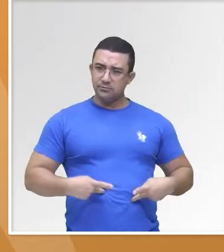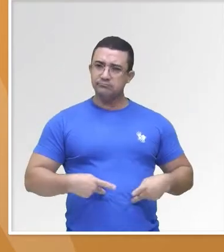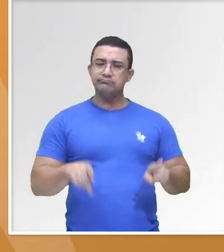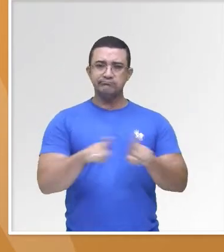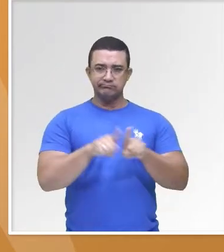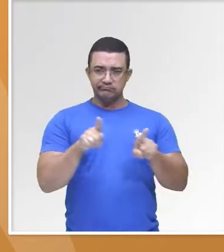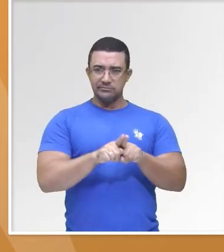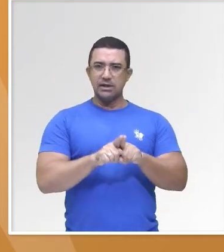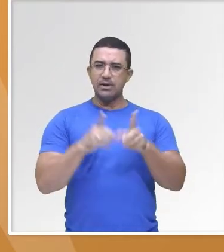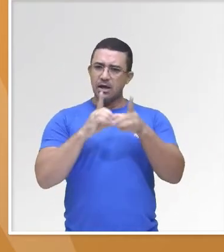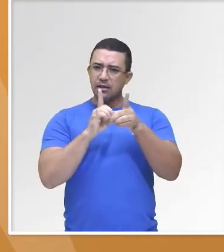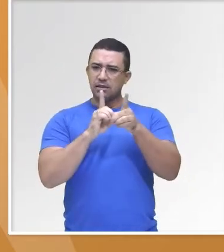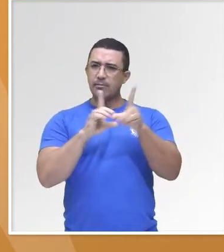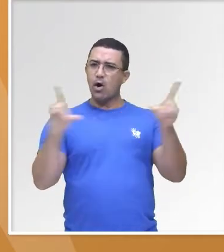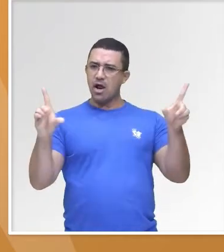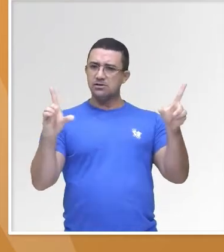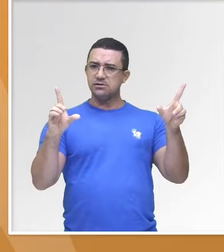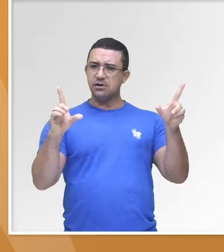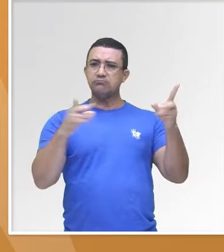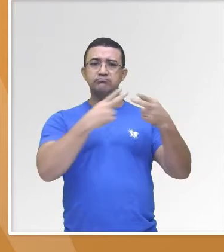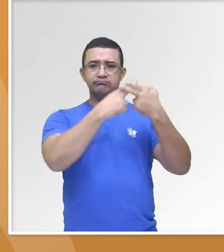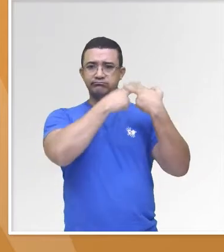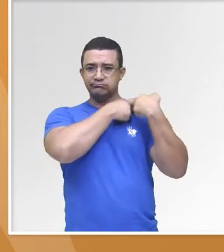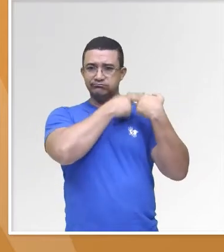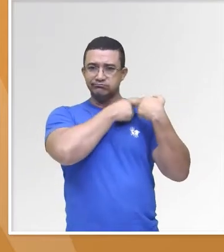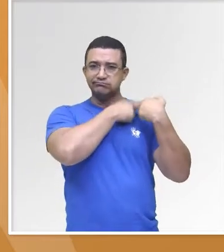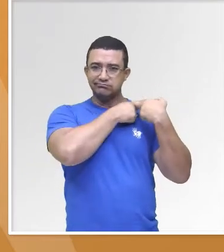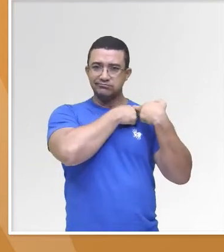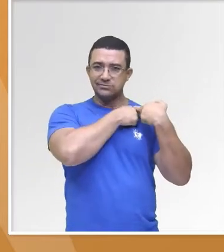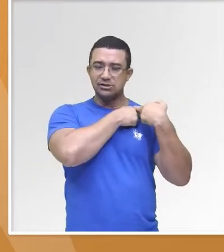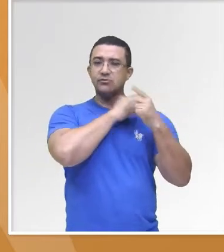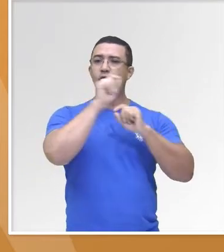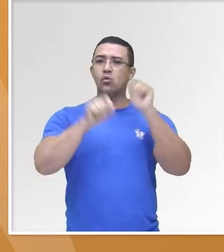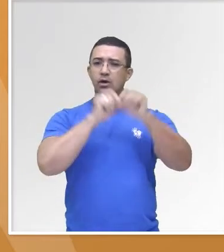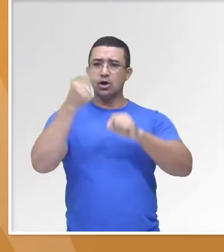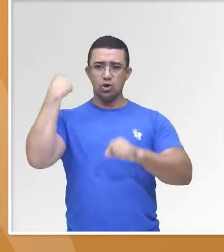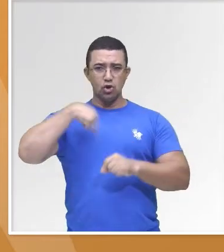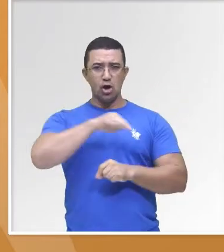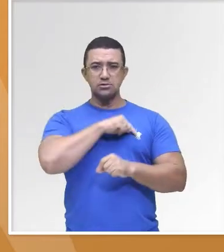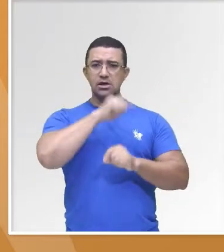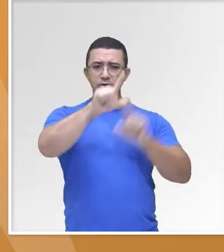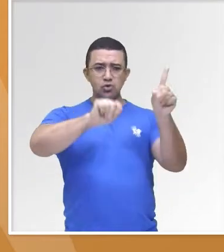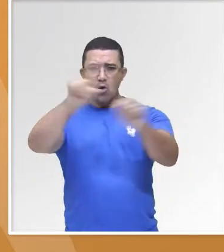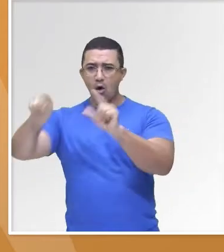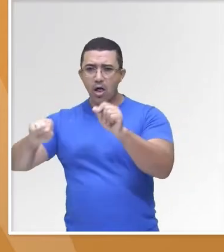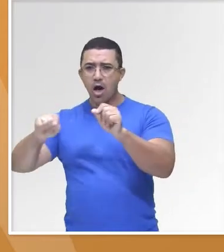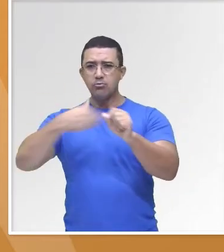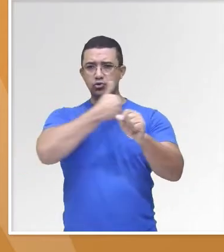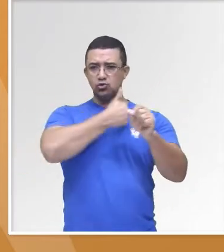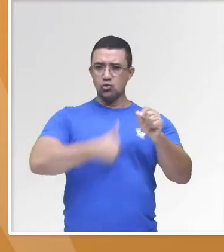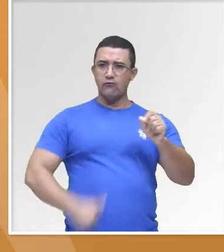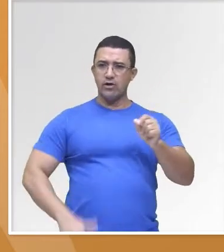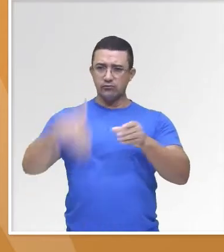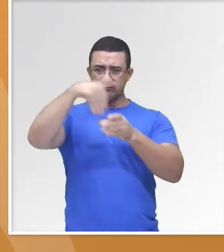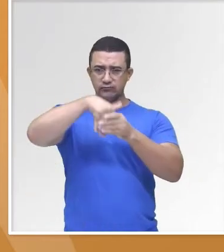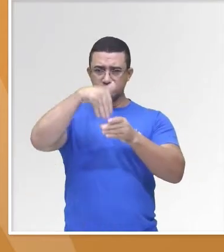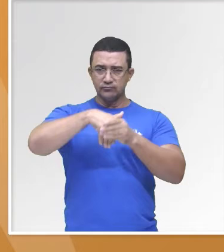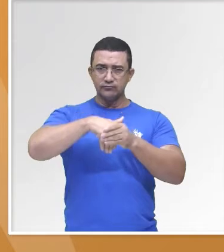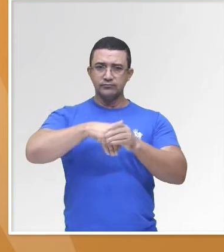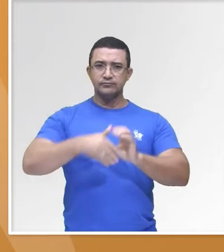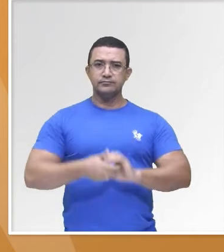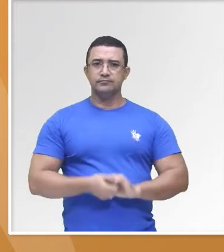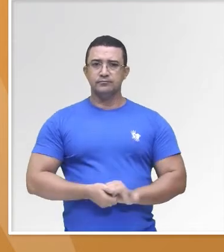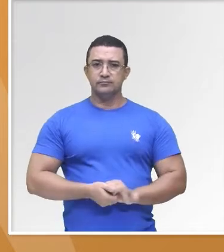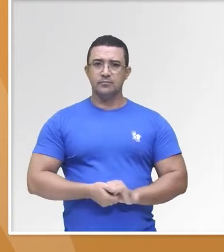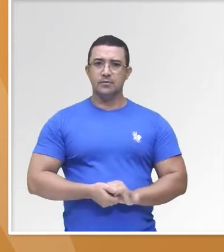democracia representativa, o que isso quer dizer? Aquela na qual nós elegemos os nossos representantes. Foi o autor da frase: